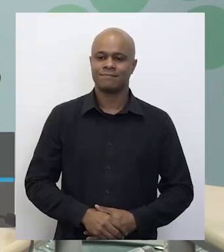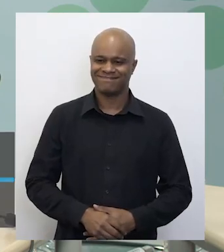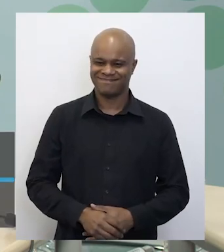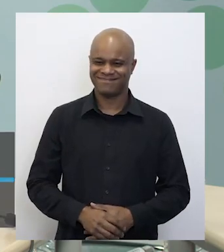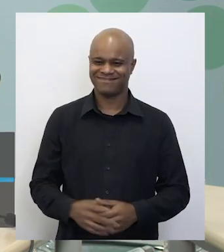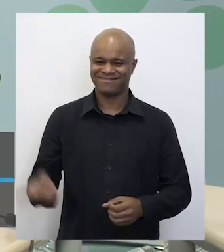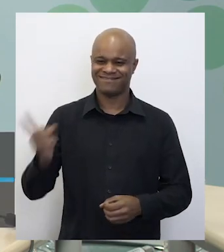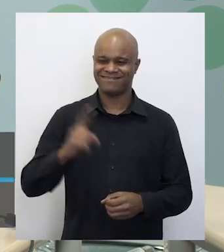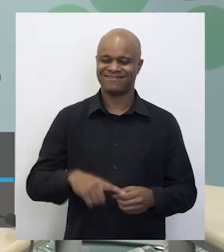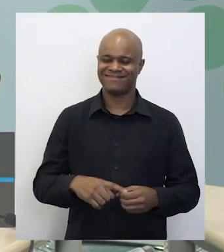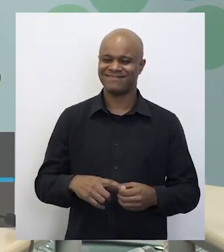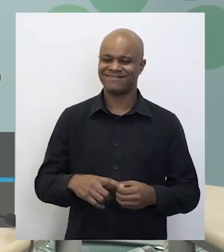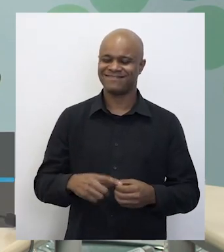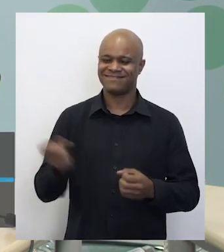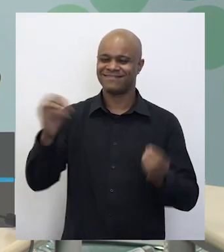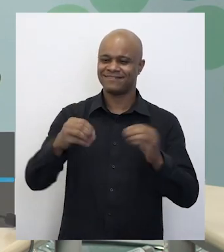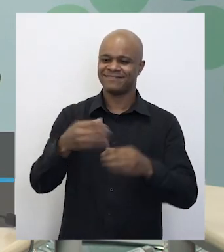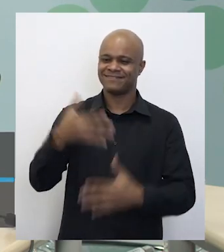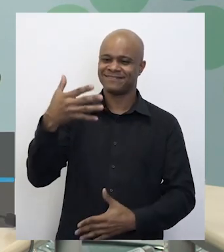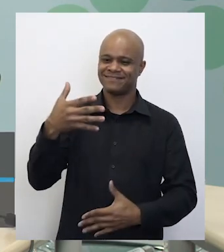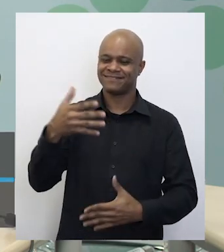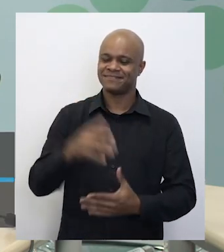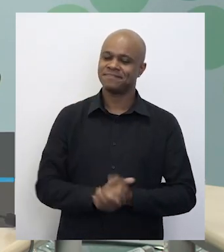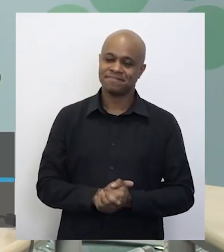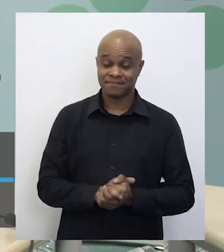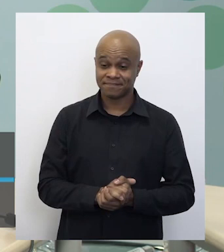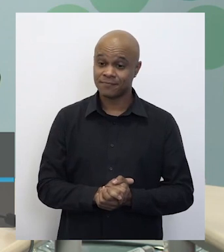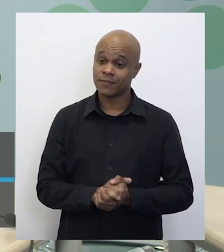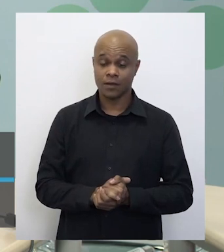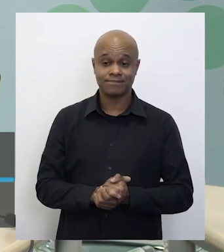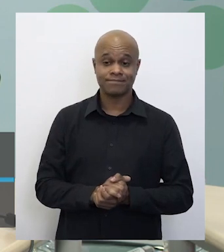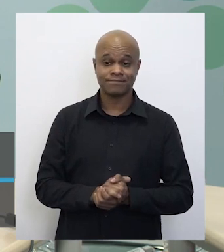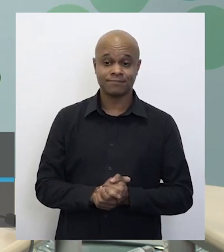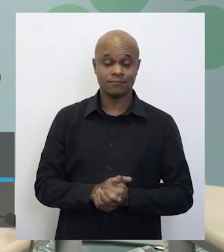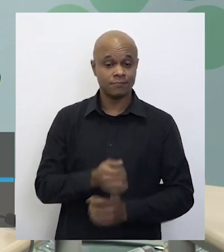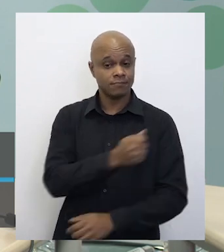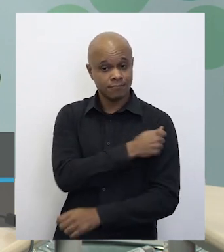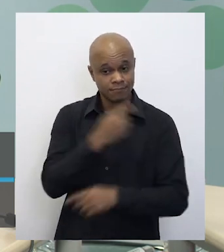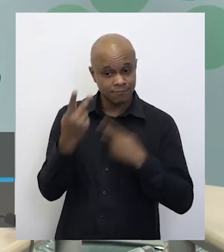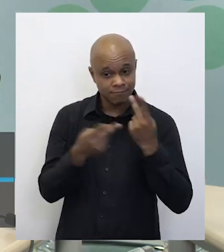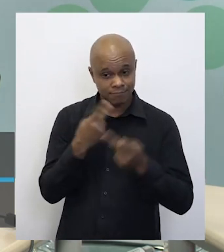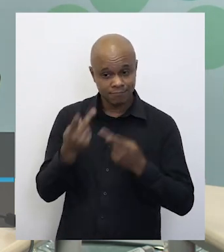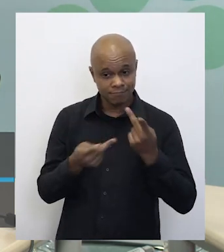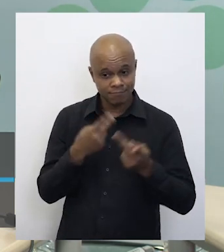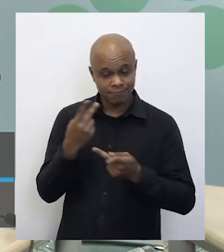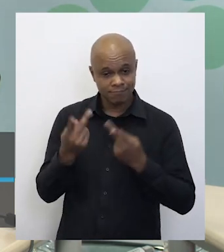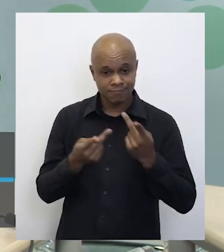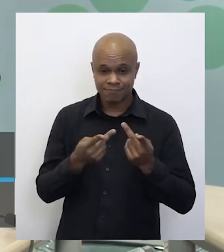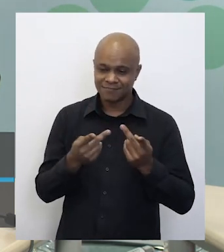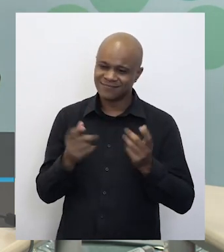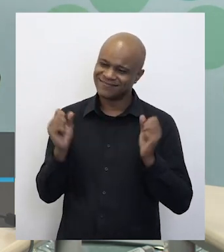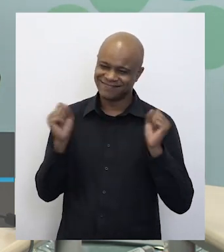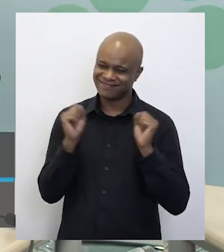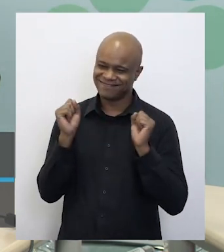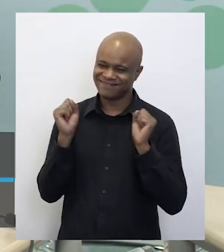Voltamos de mais um chat. Olha, Simone, o pessoal aqui comentou bastante. Adoro, gente, quando vocês